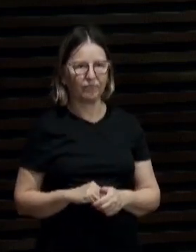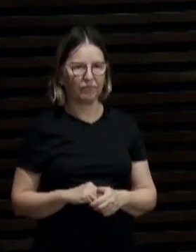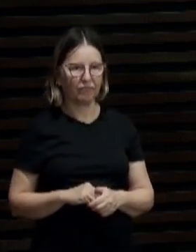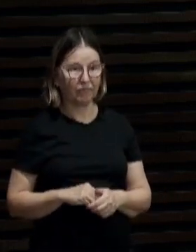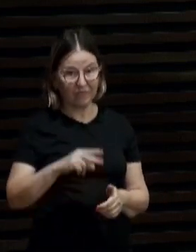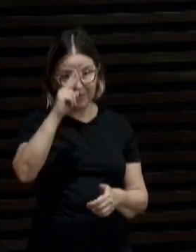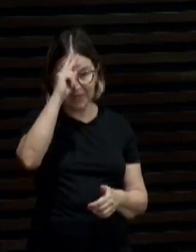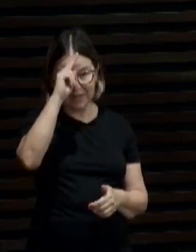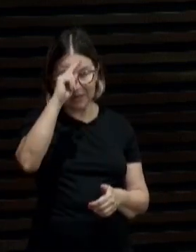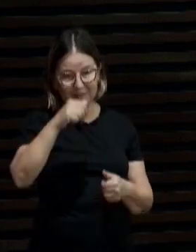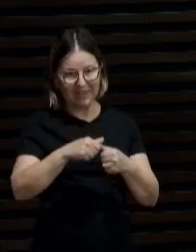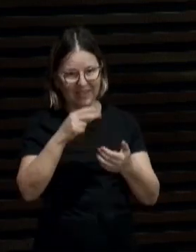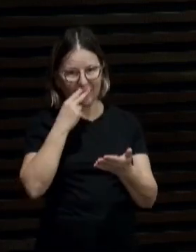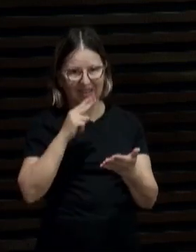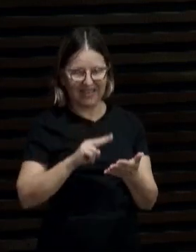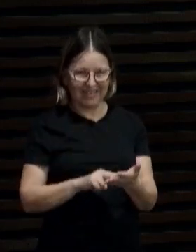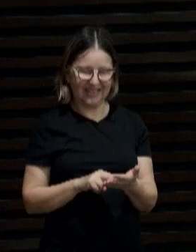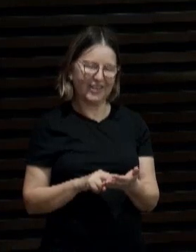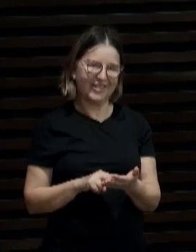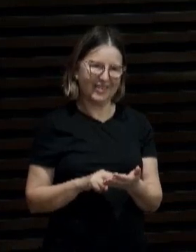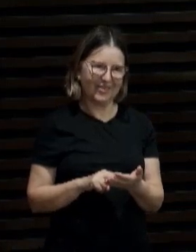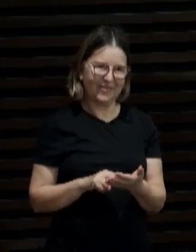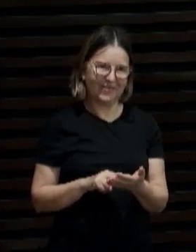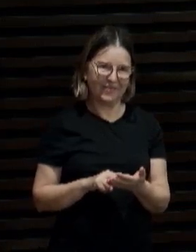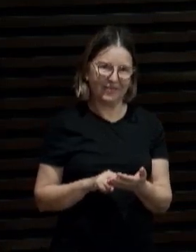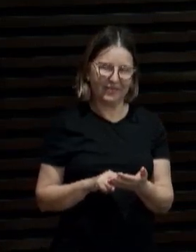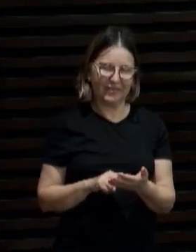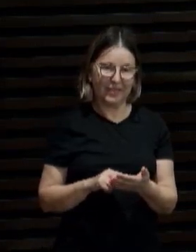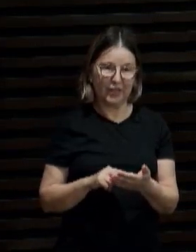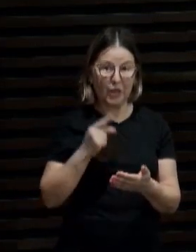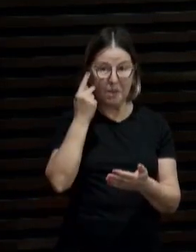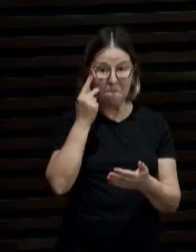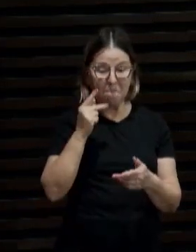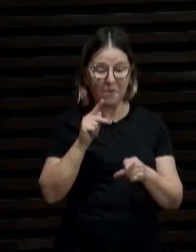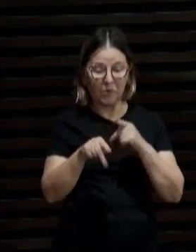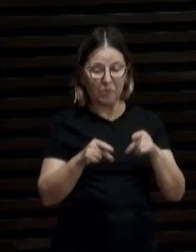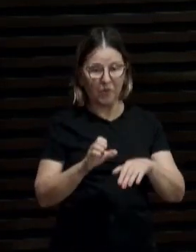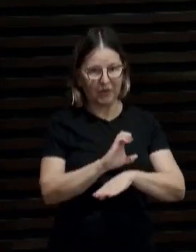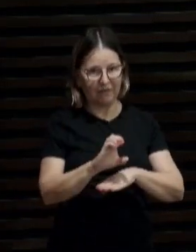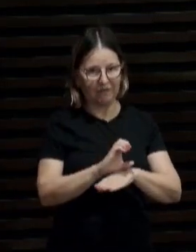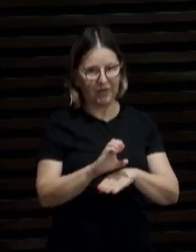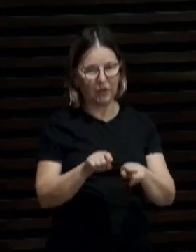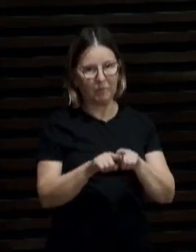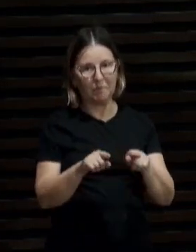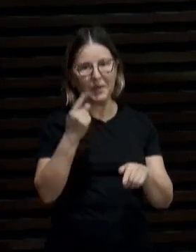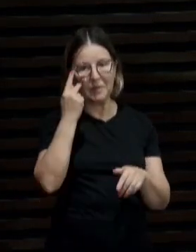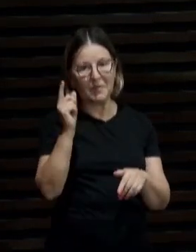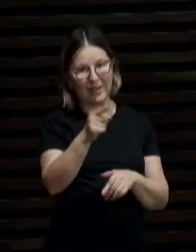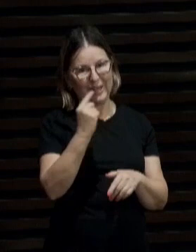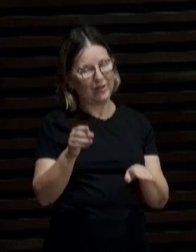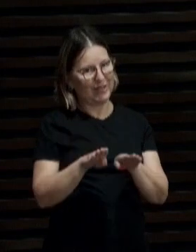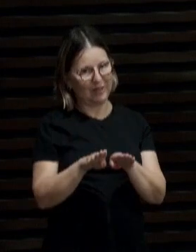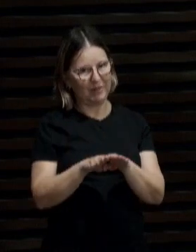que esta carta, ela é em primeira mão, ela é para os Efésios, mas é para nós também. É o Senhor